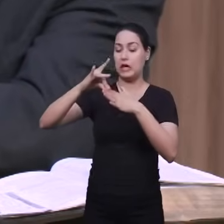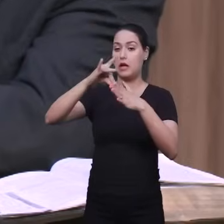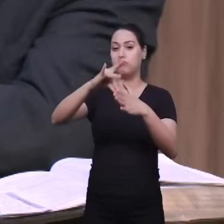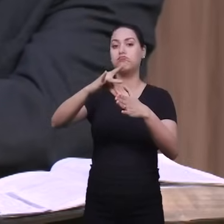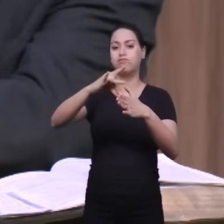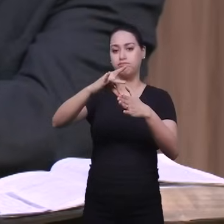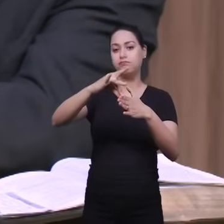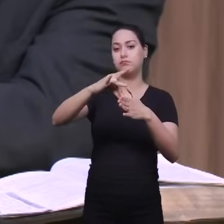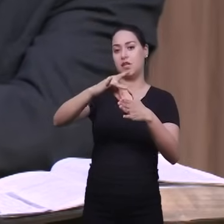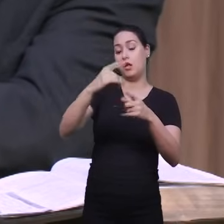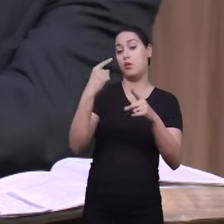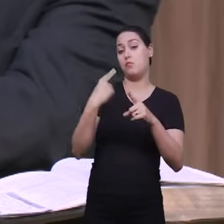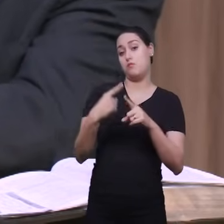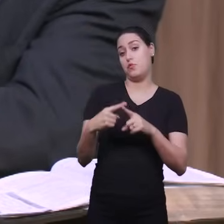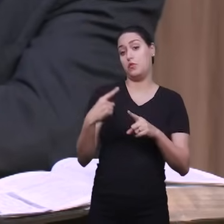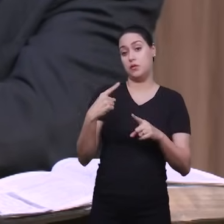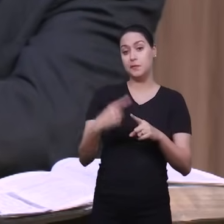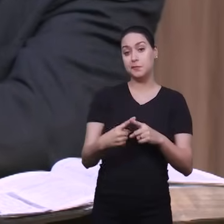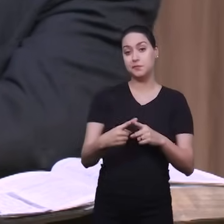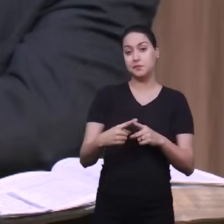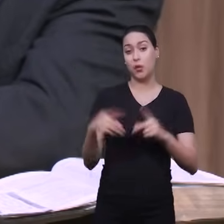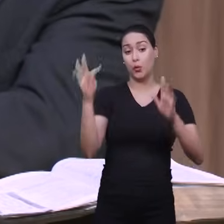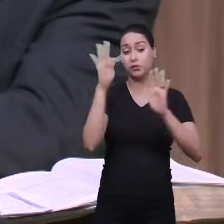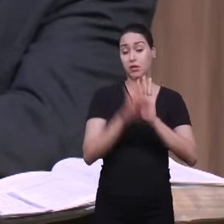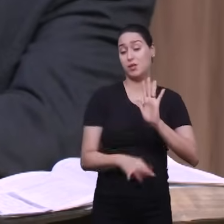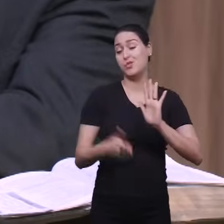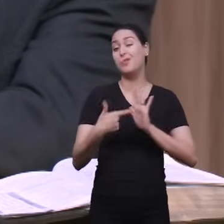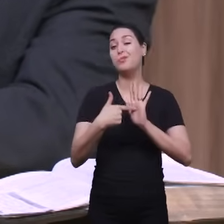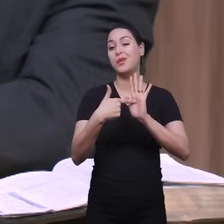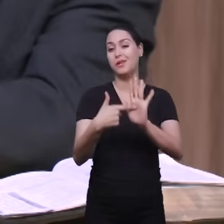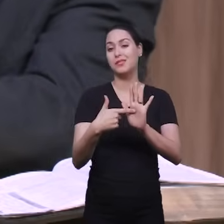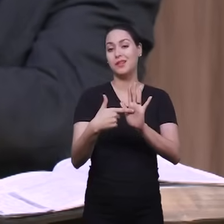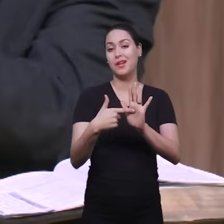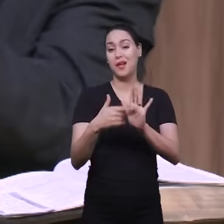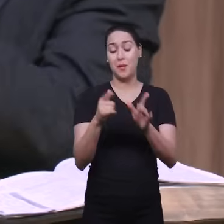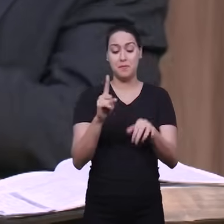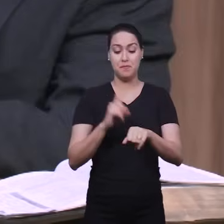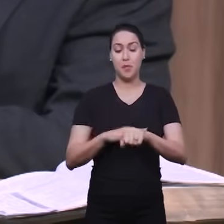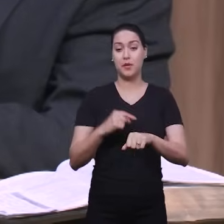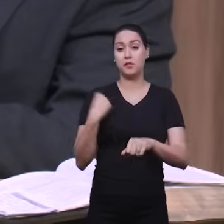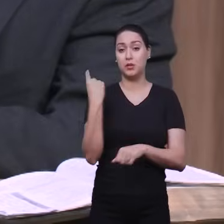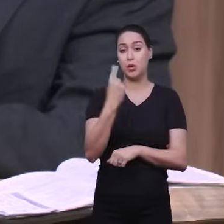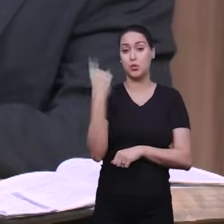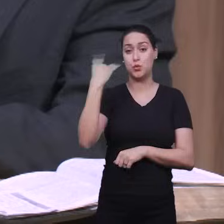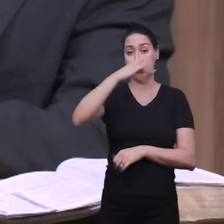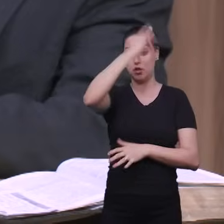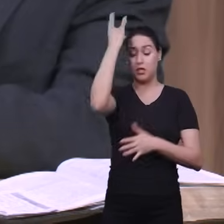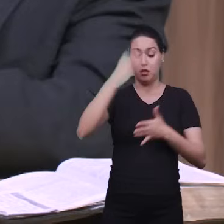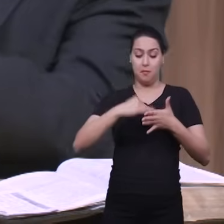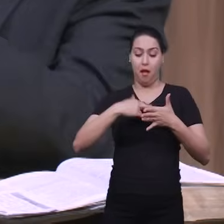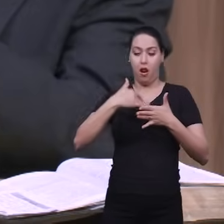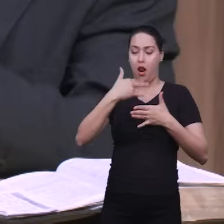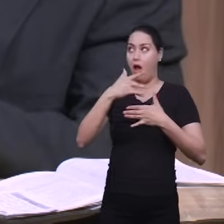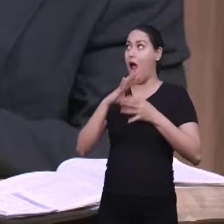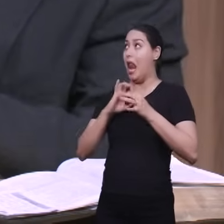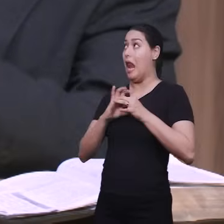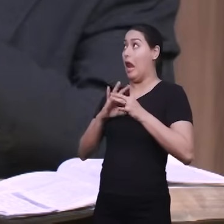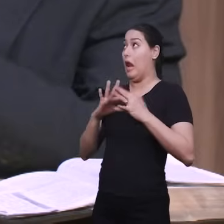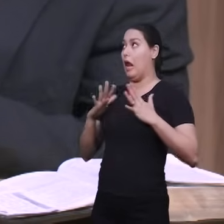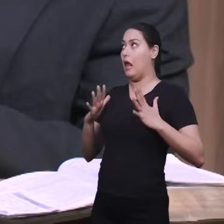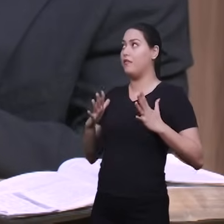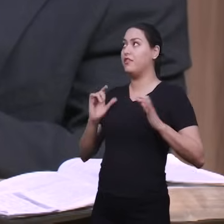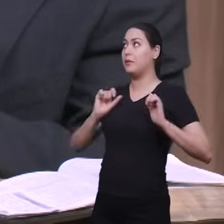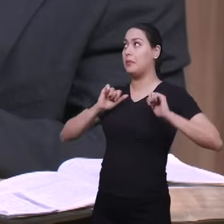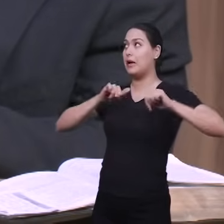o próprio entendimento Profético desse texto mostra quando nós somos Cheios do Espírito E deixamos o espírito